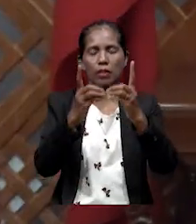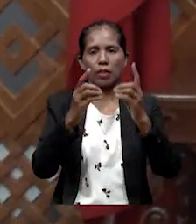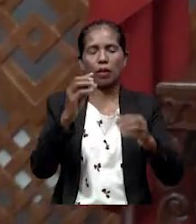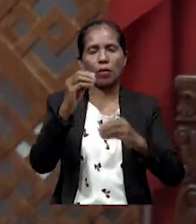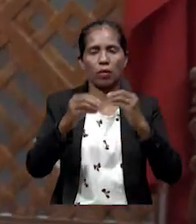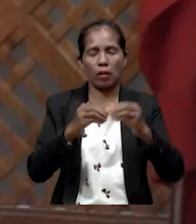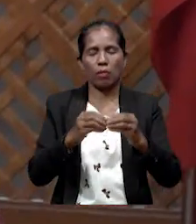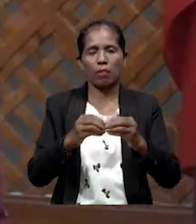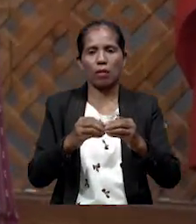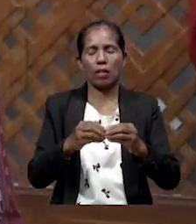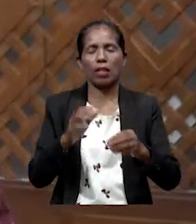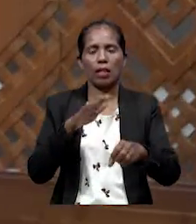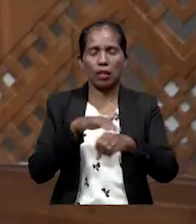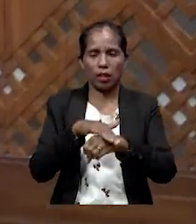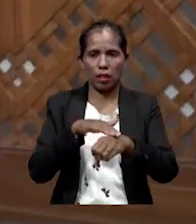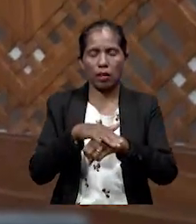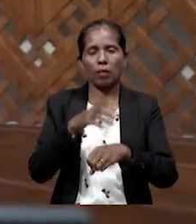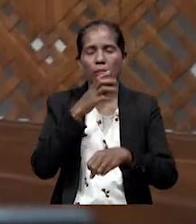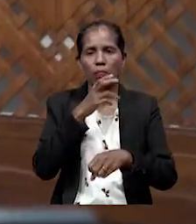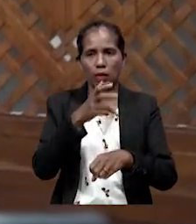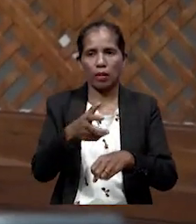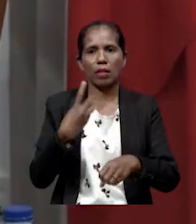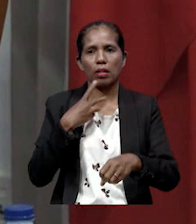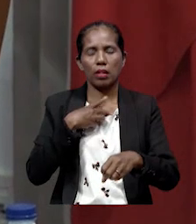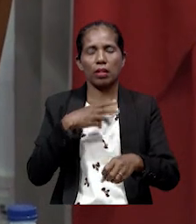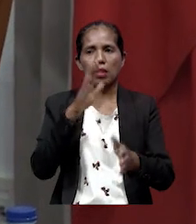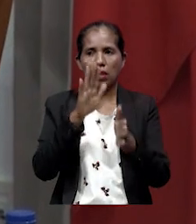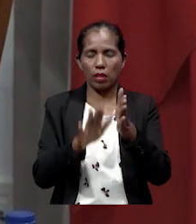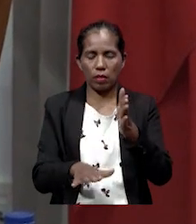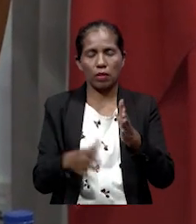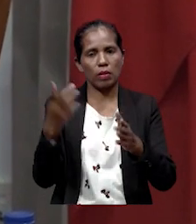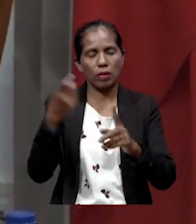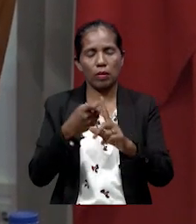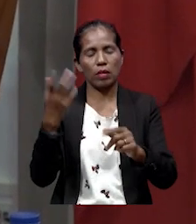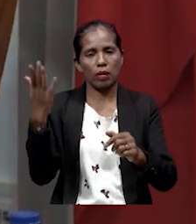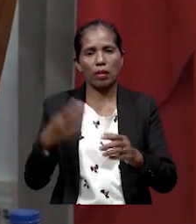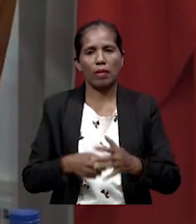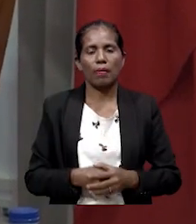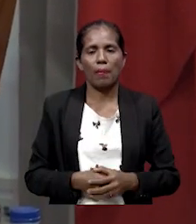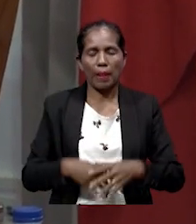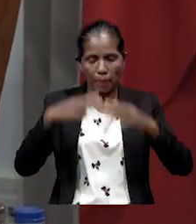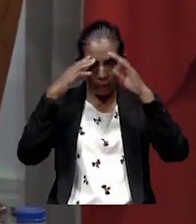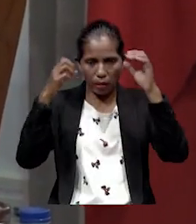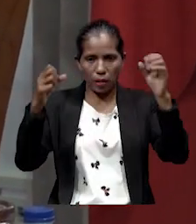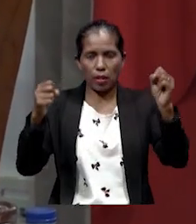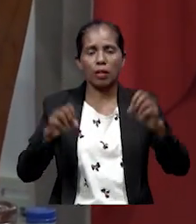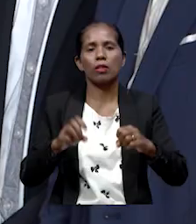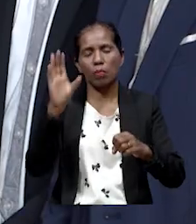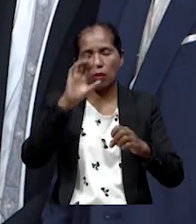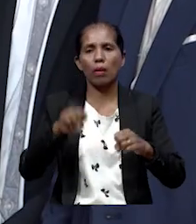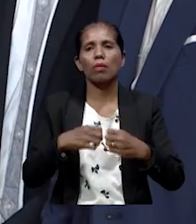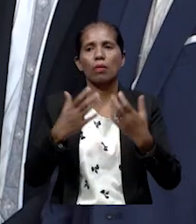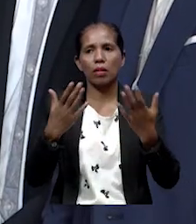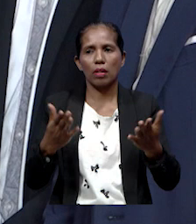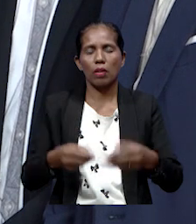balia em inglês ou português, cada que sente, cada que sem menos ou sida na ba. Então, o presidente não se busca ou ensa a tua bela